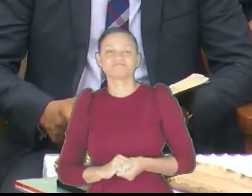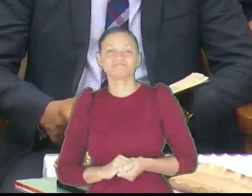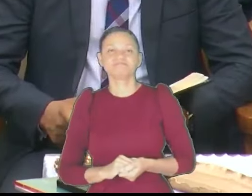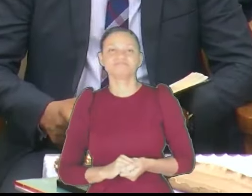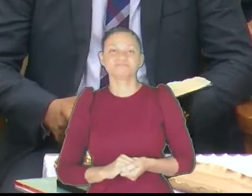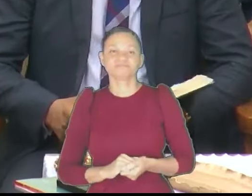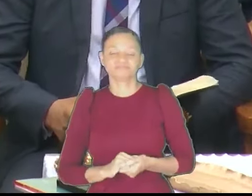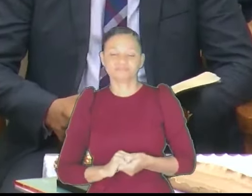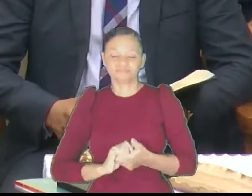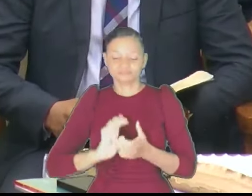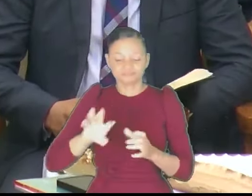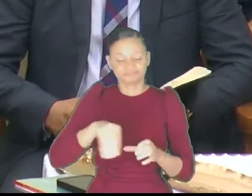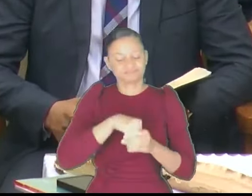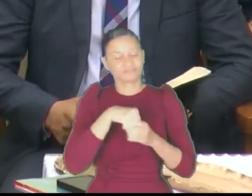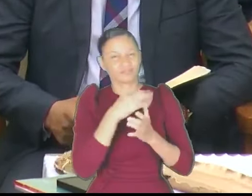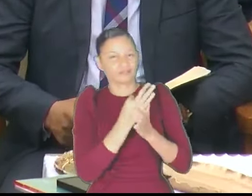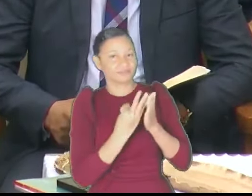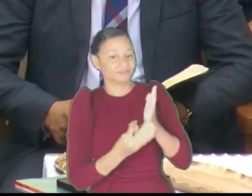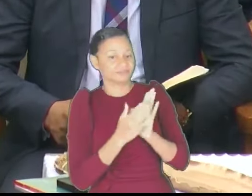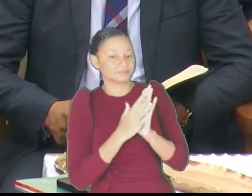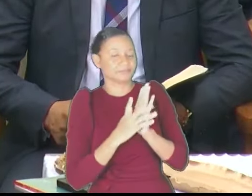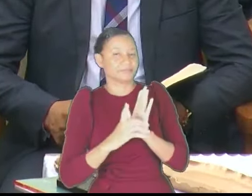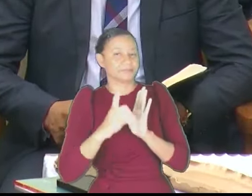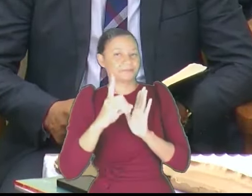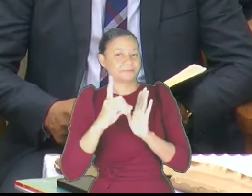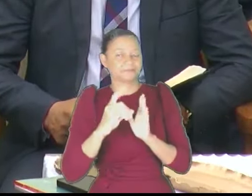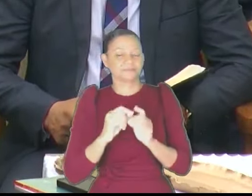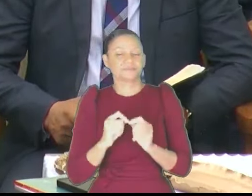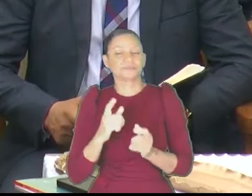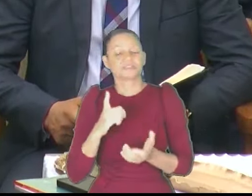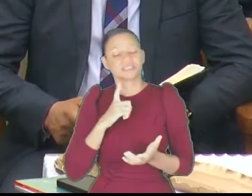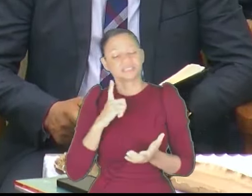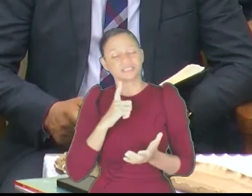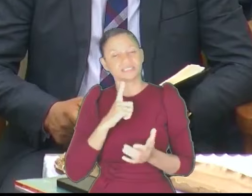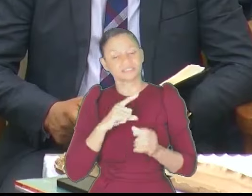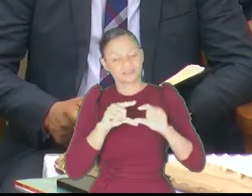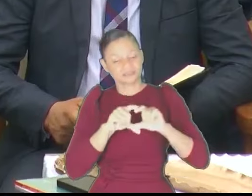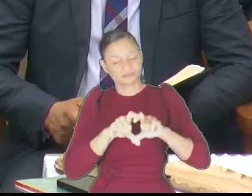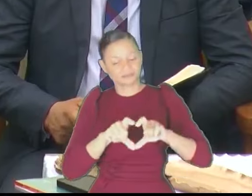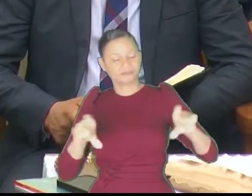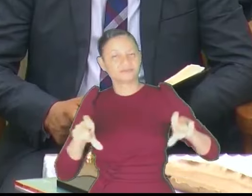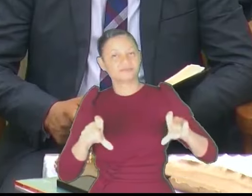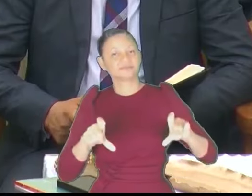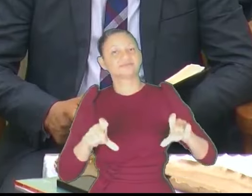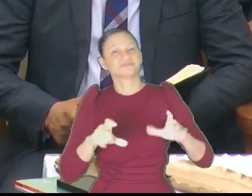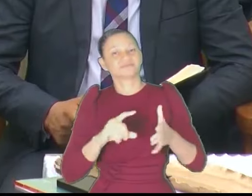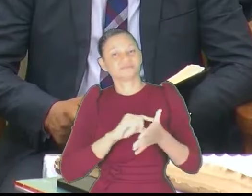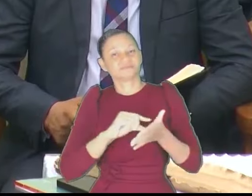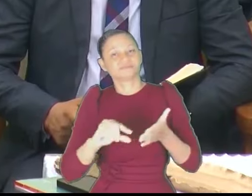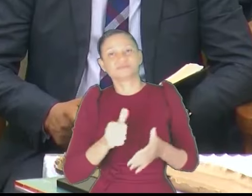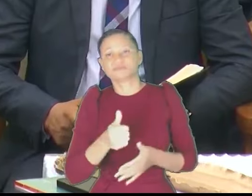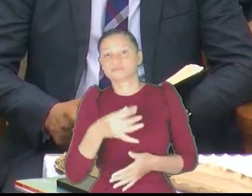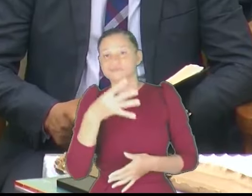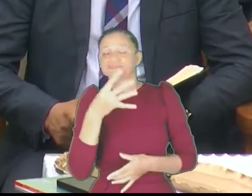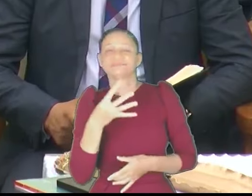dentro desse texto bíblico, que tomamos apenas a leitura do versículo 14, por uma questão